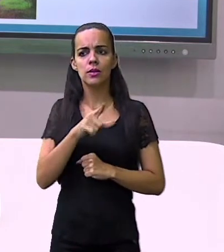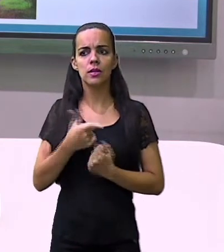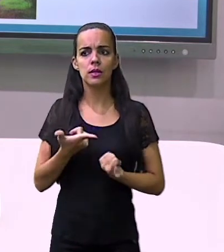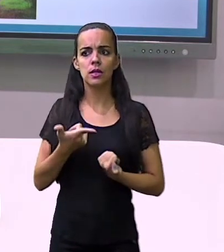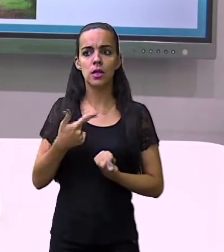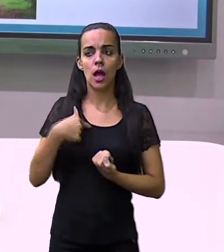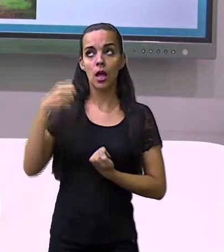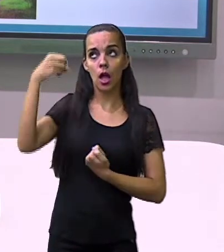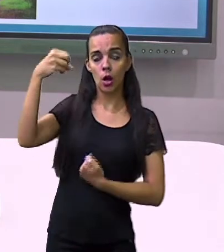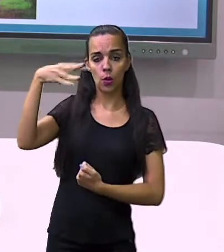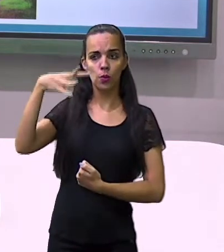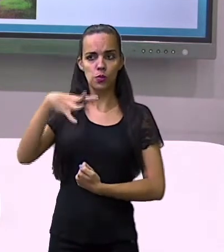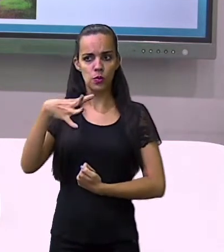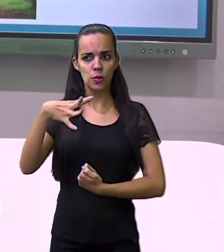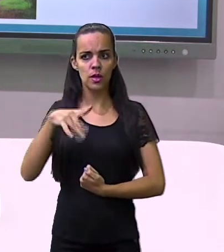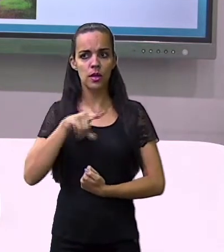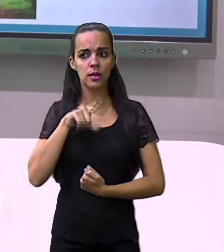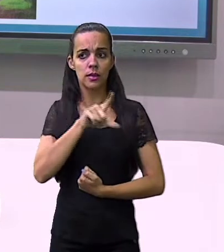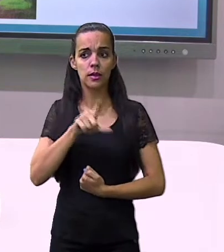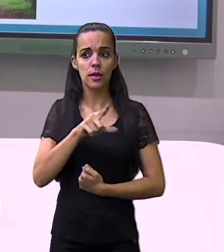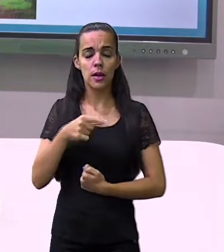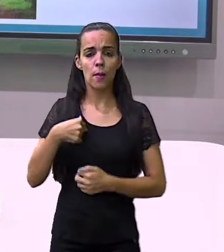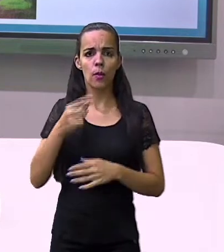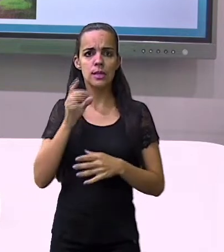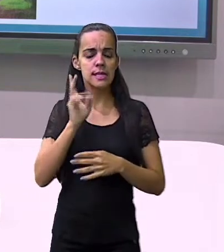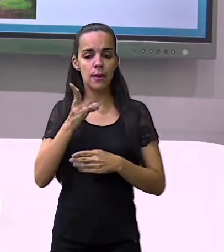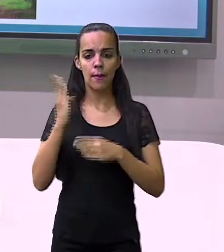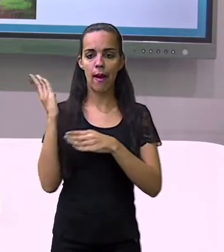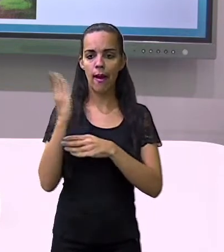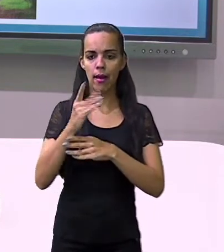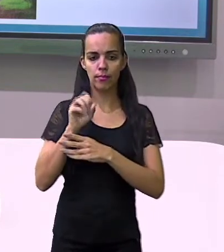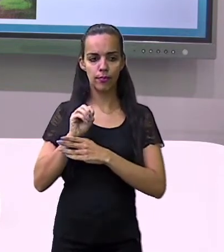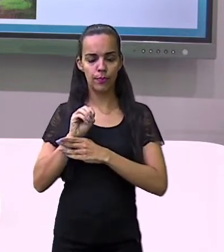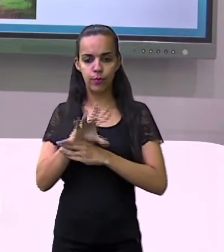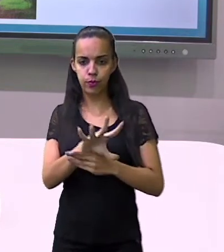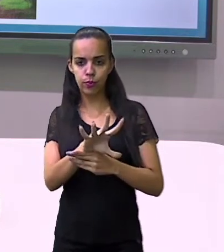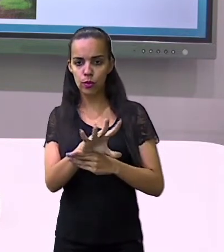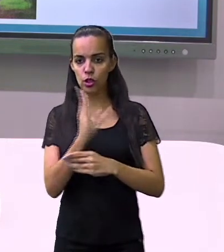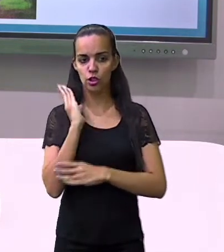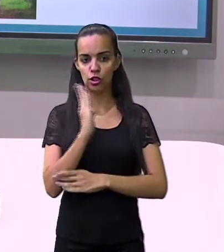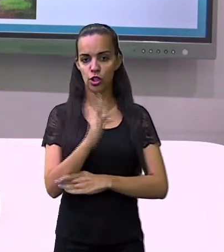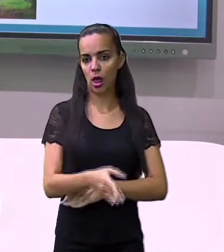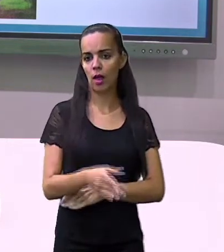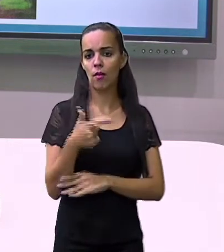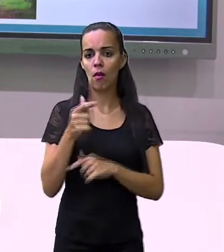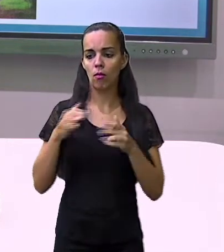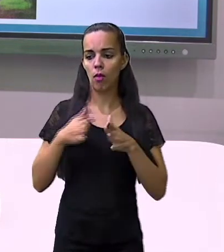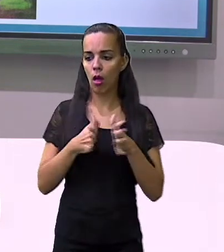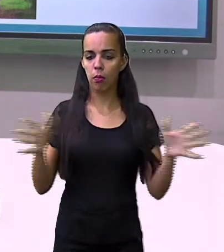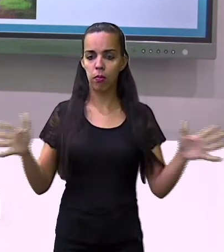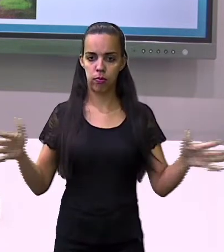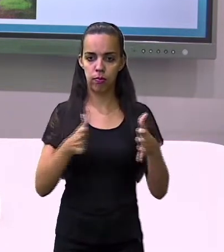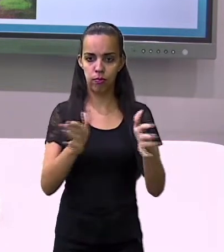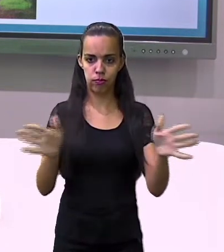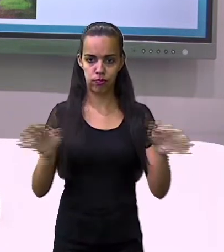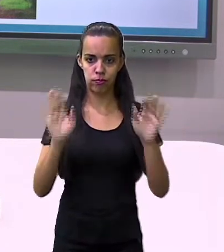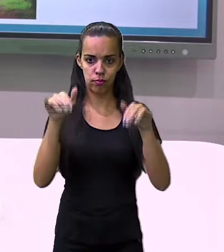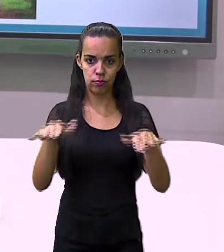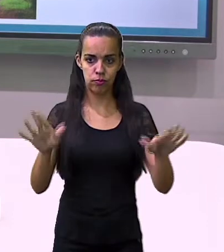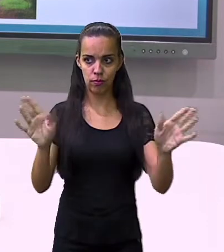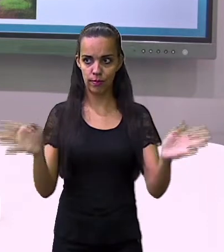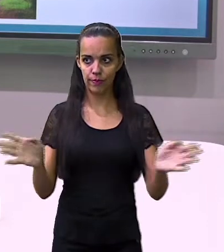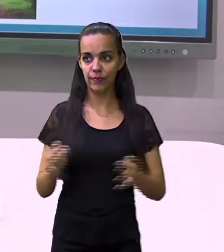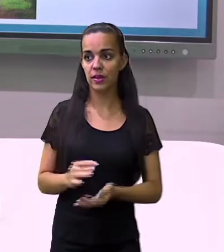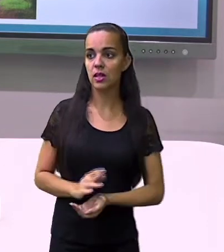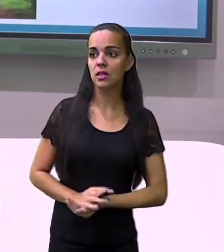luz, ela propaga em linha reta, eu fiz uma experiência, vou mostrar aqui, peguei uma caixa de